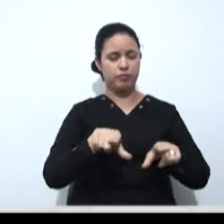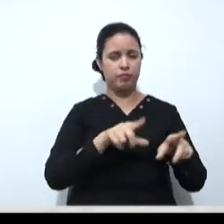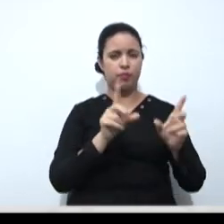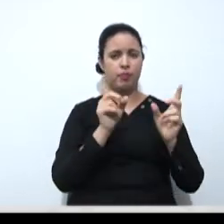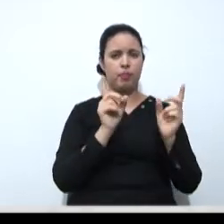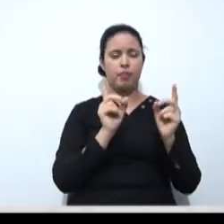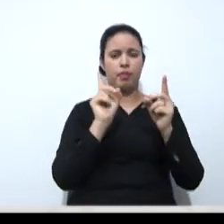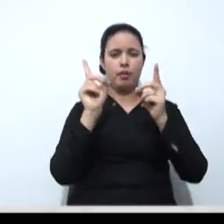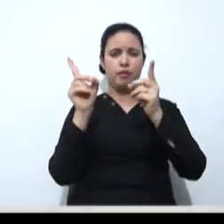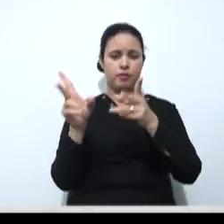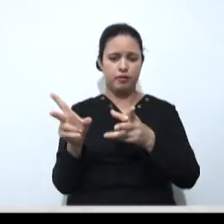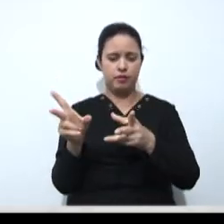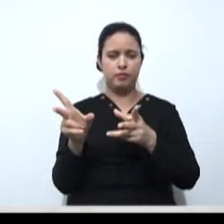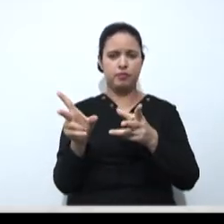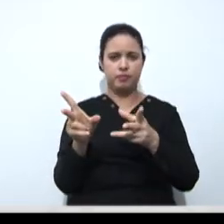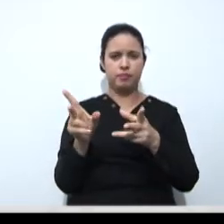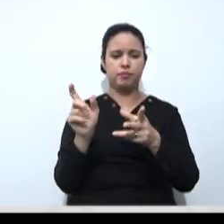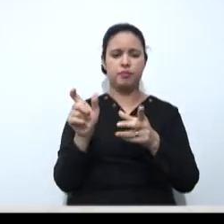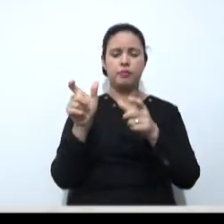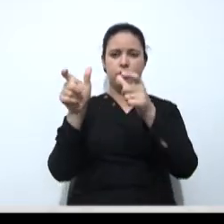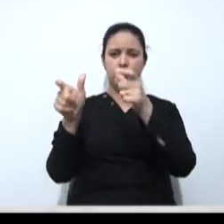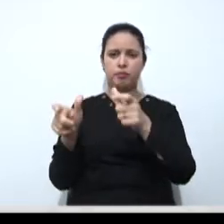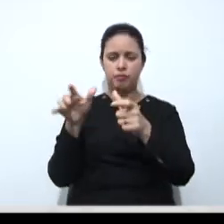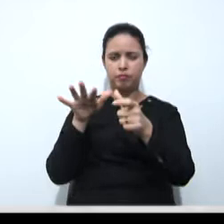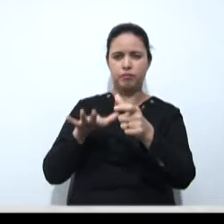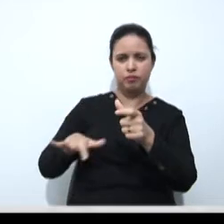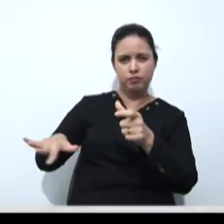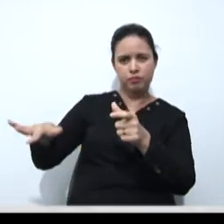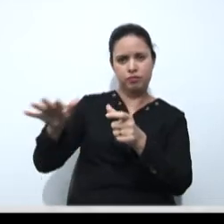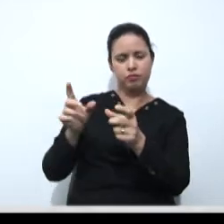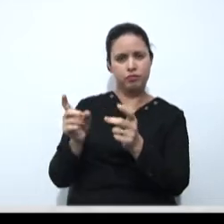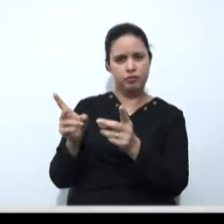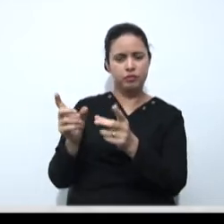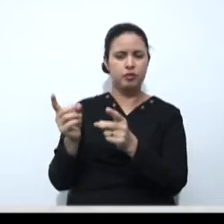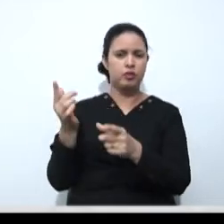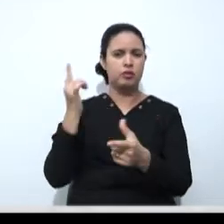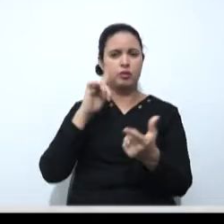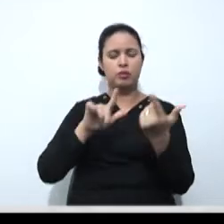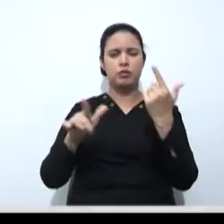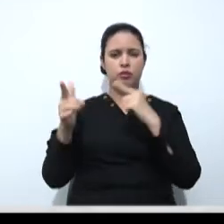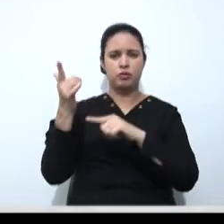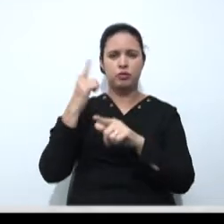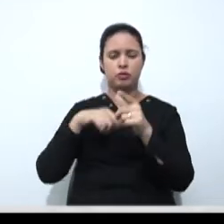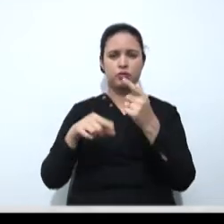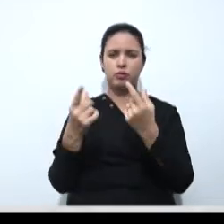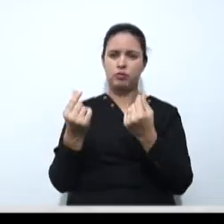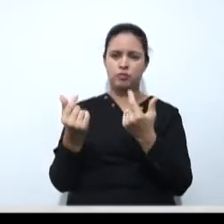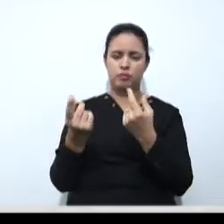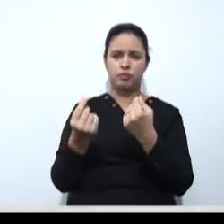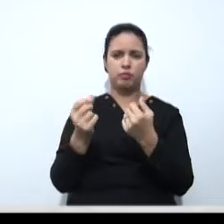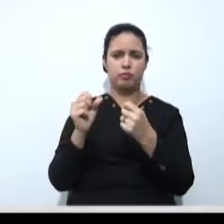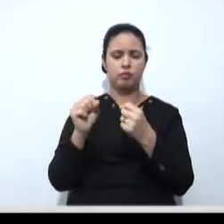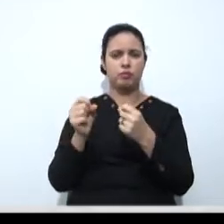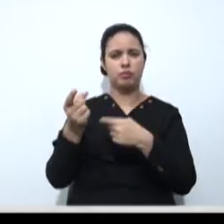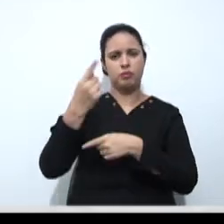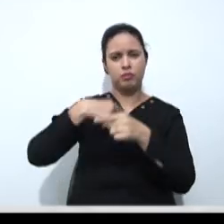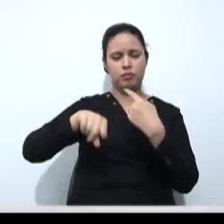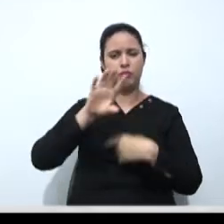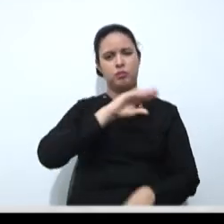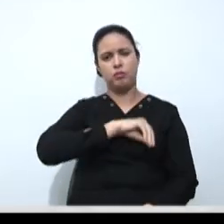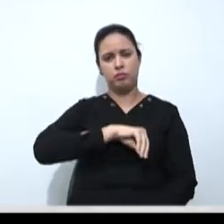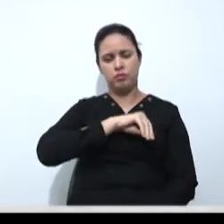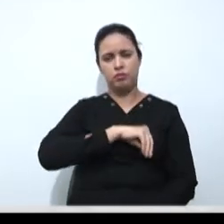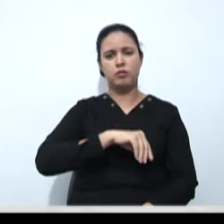em um determinado mercado, alcançar recompensa financeira pelo esforço de todos.